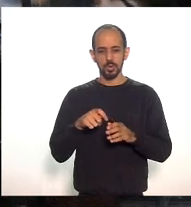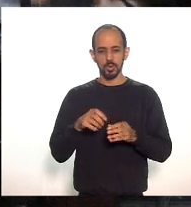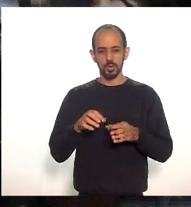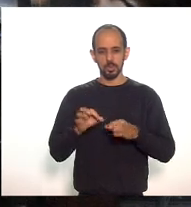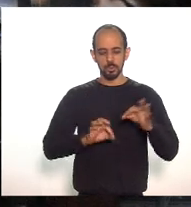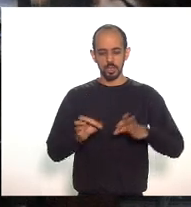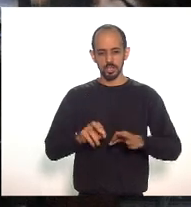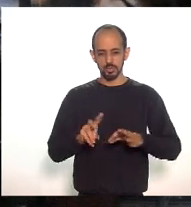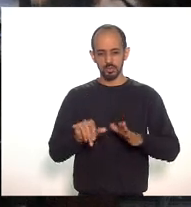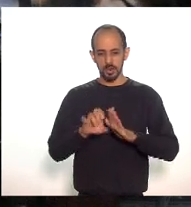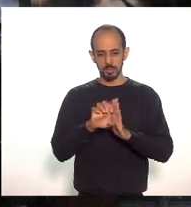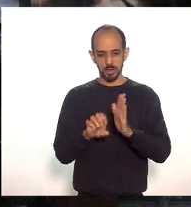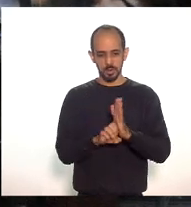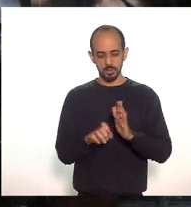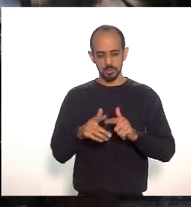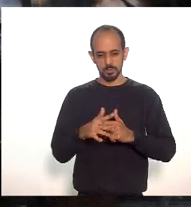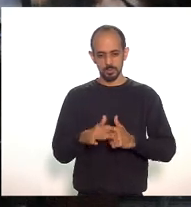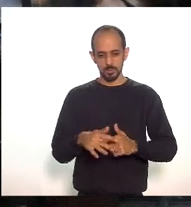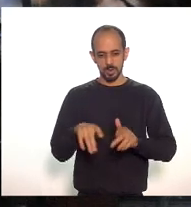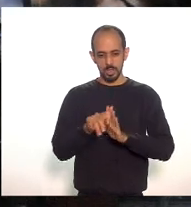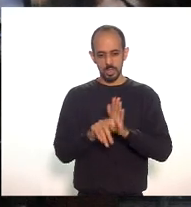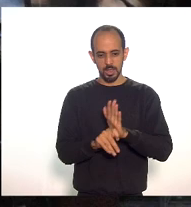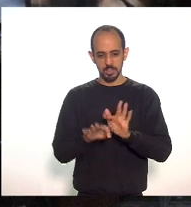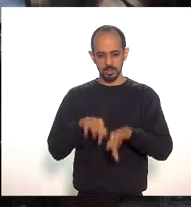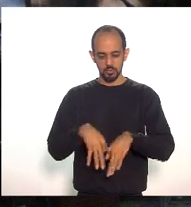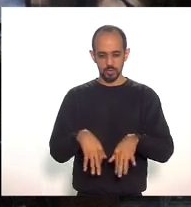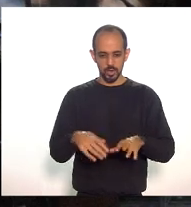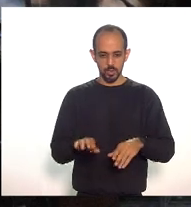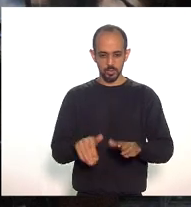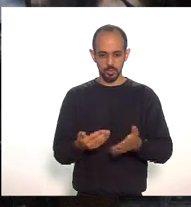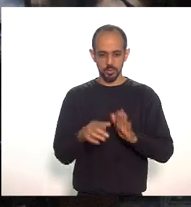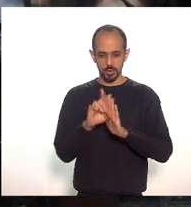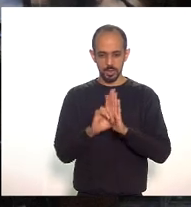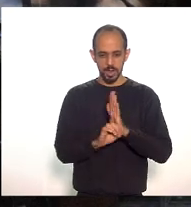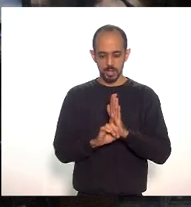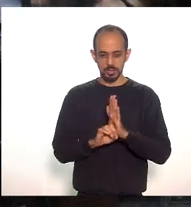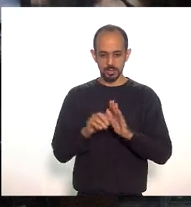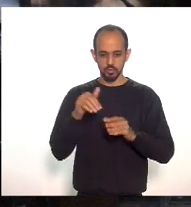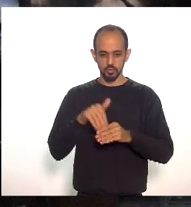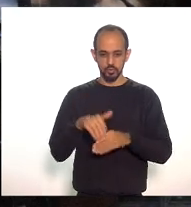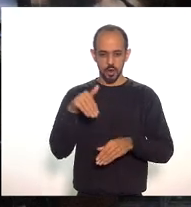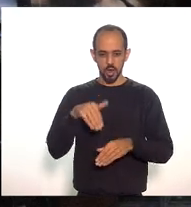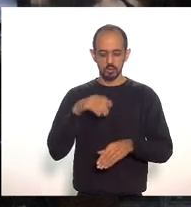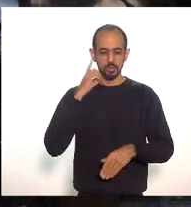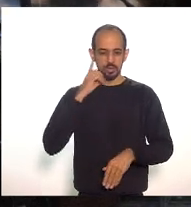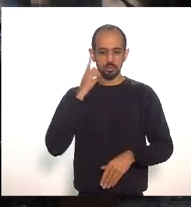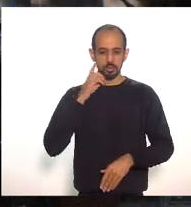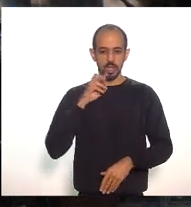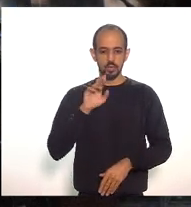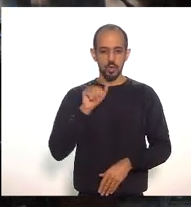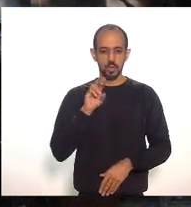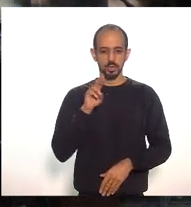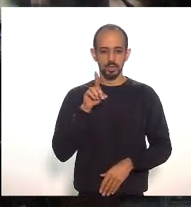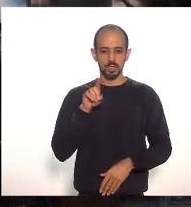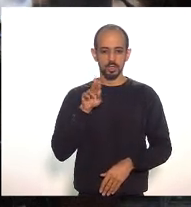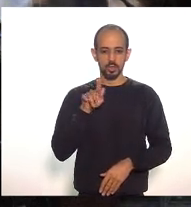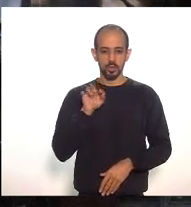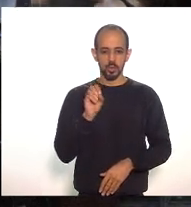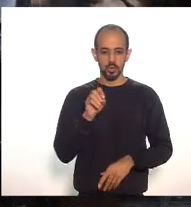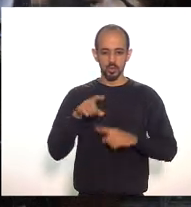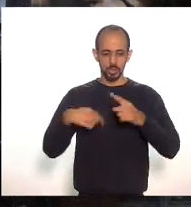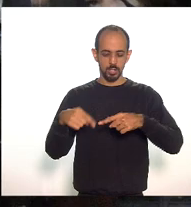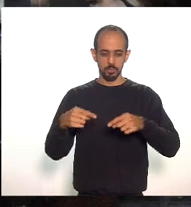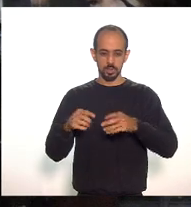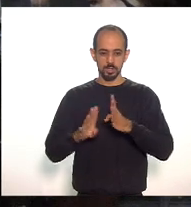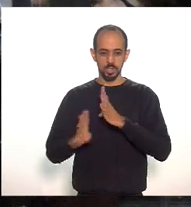diz Cristão aprovado vai redação final para declaração de voto o resultado Rodrigo Amorim depois pela